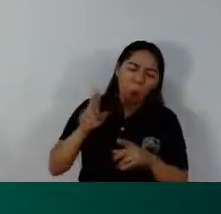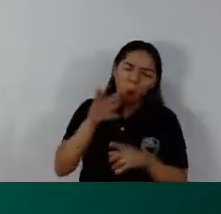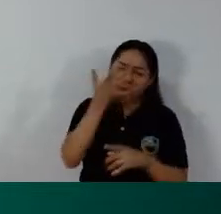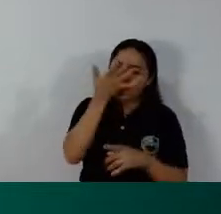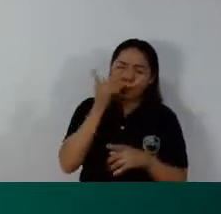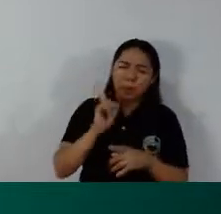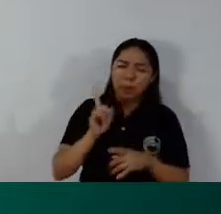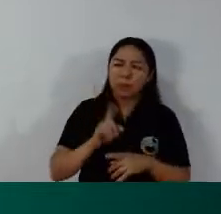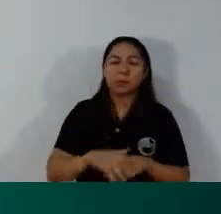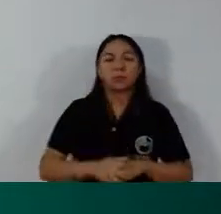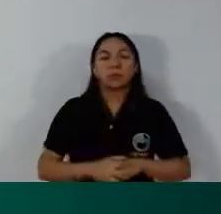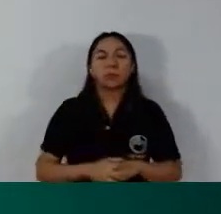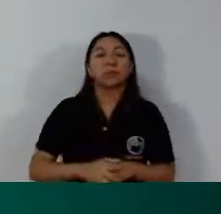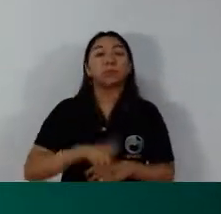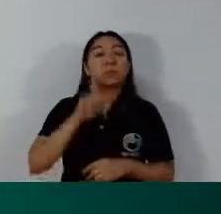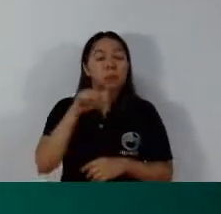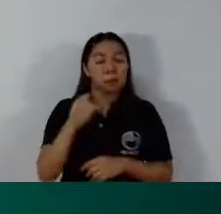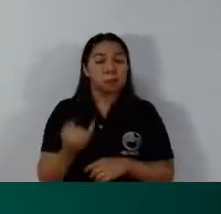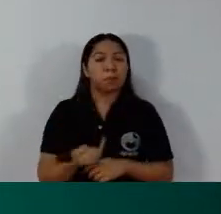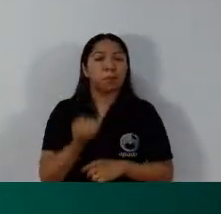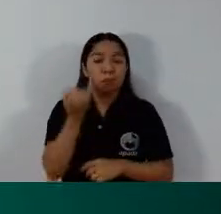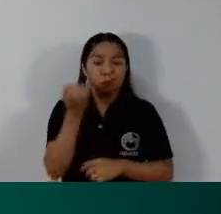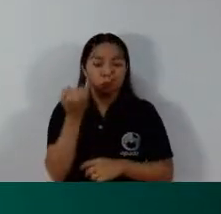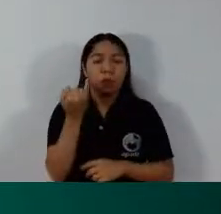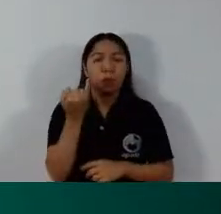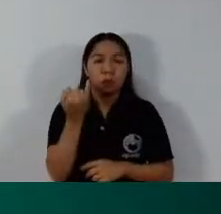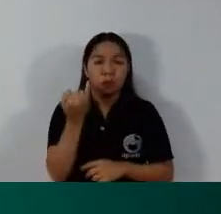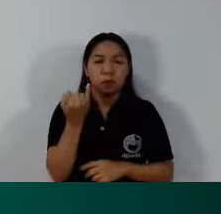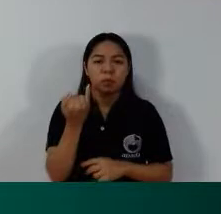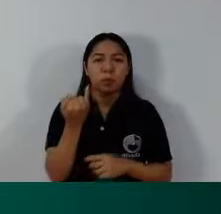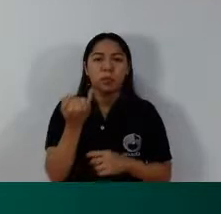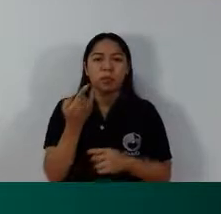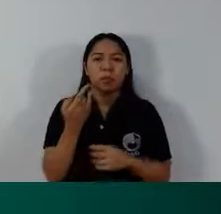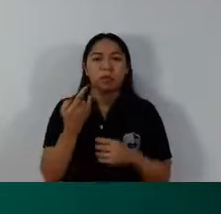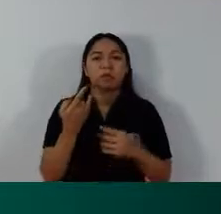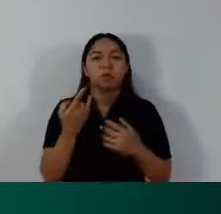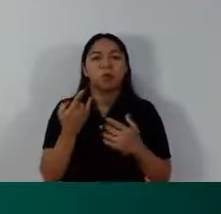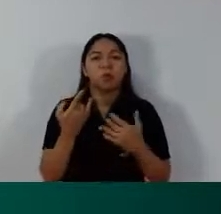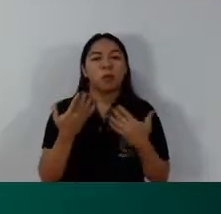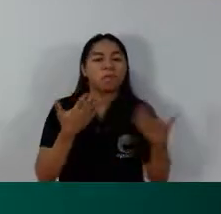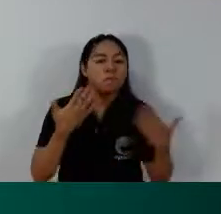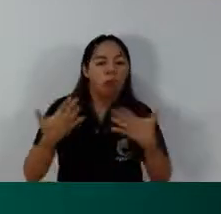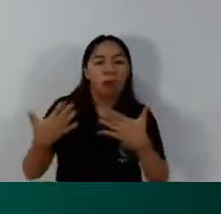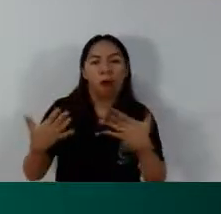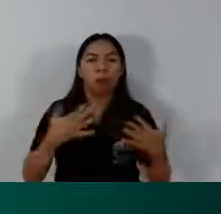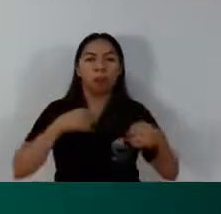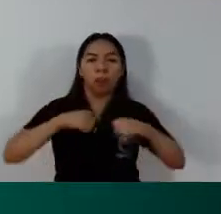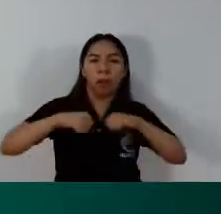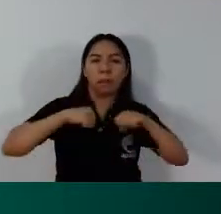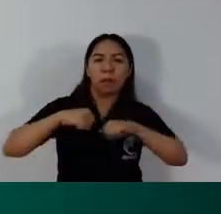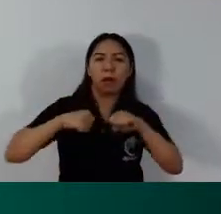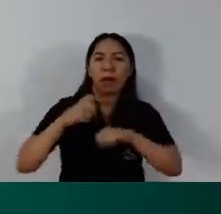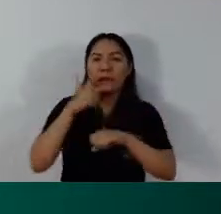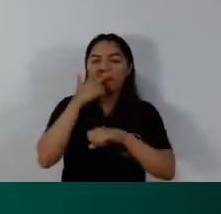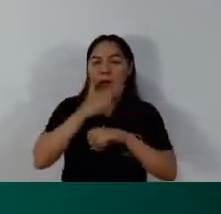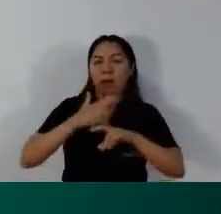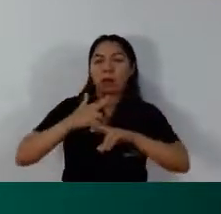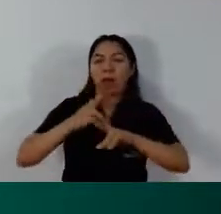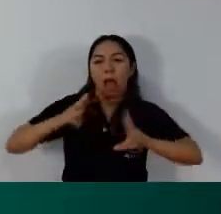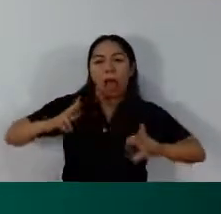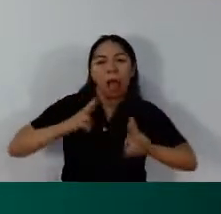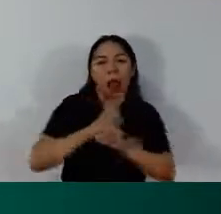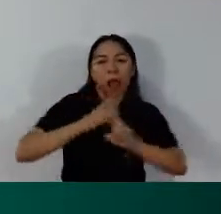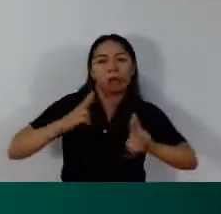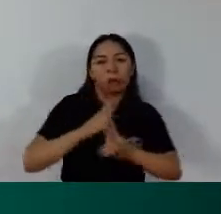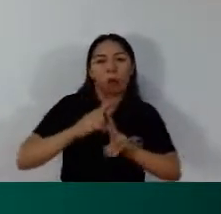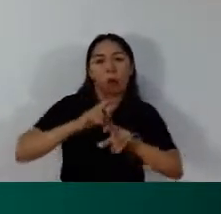e é importante gente é esse de baixo ele acaba estabelecendo relações com vários outros debates